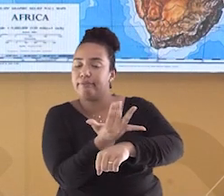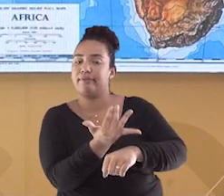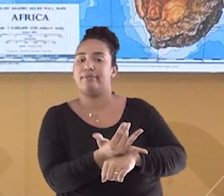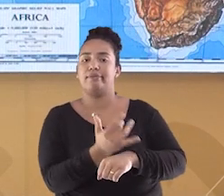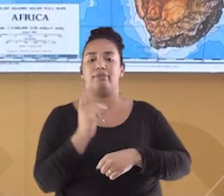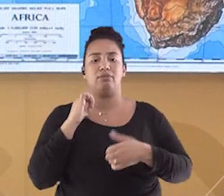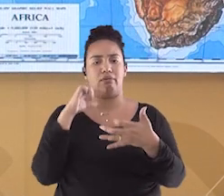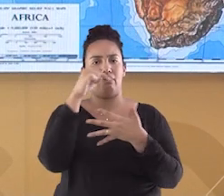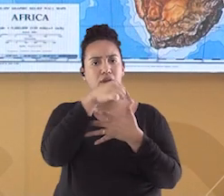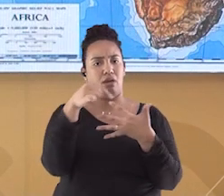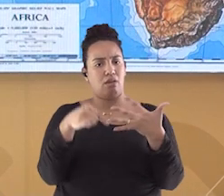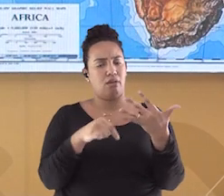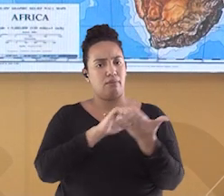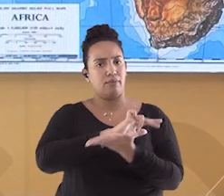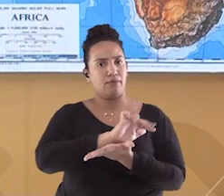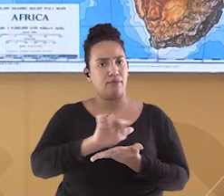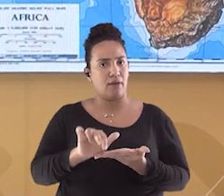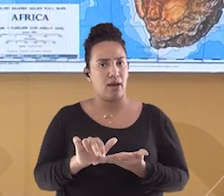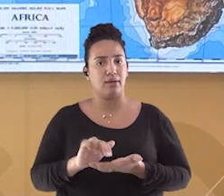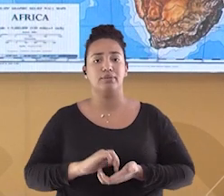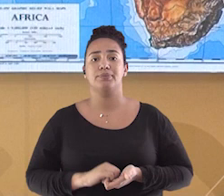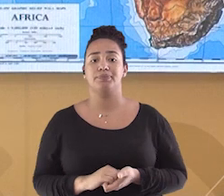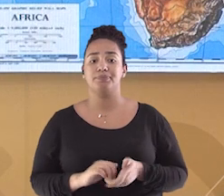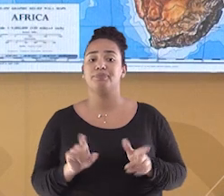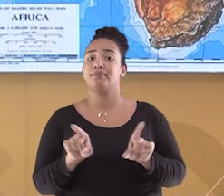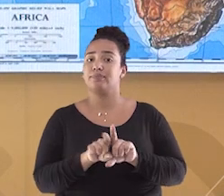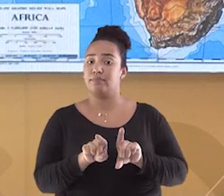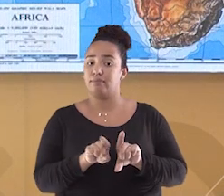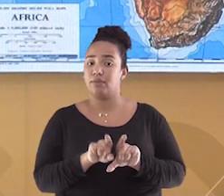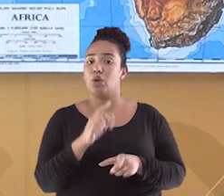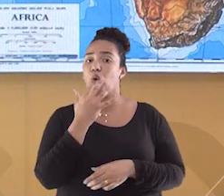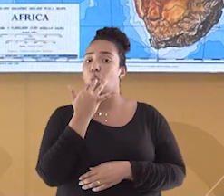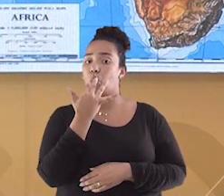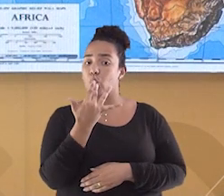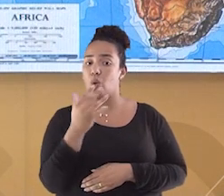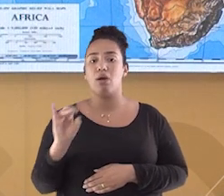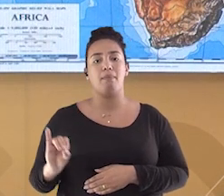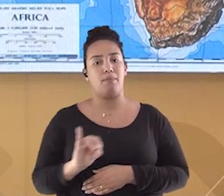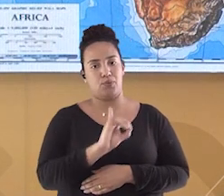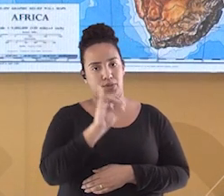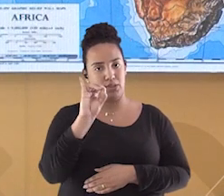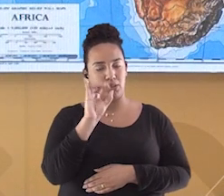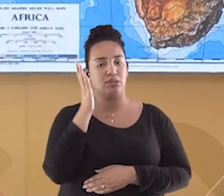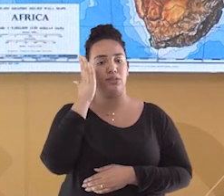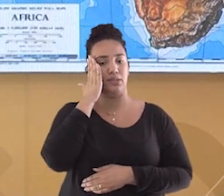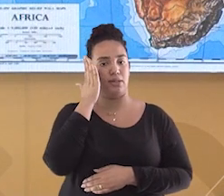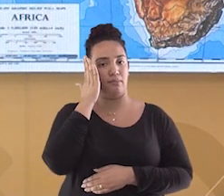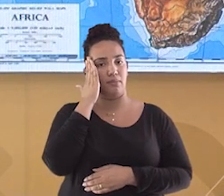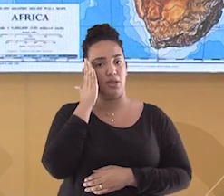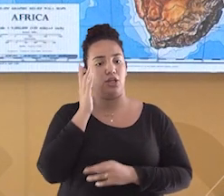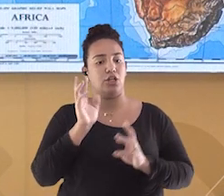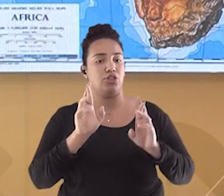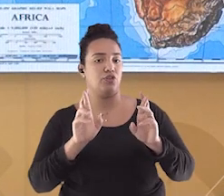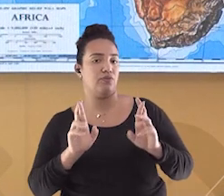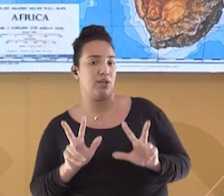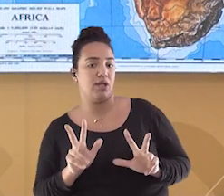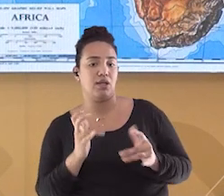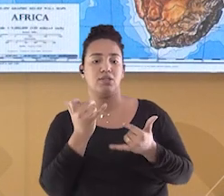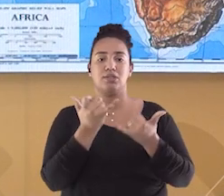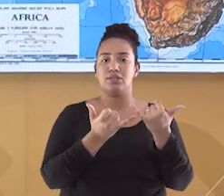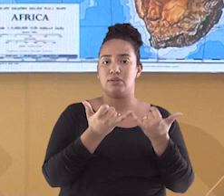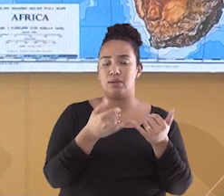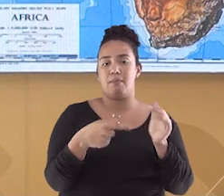entre outros elementos. Inclusive, as cores são importantes para identificar e diferenciar